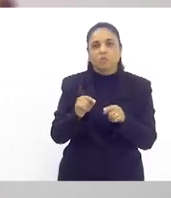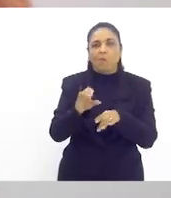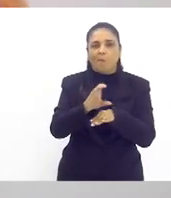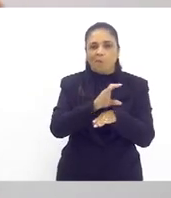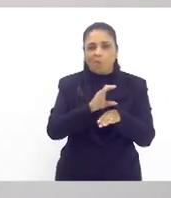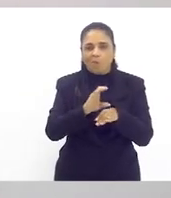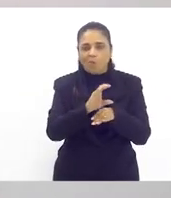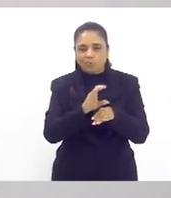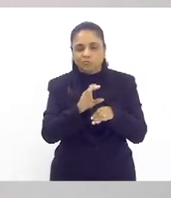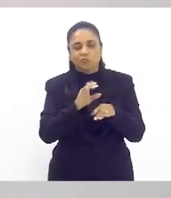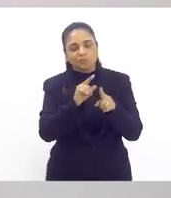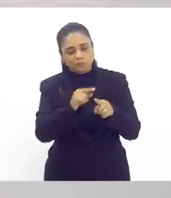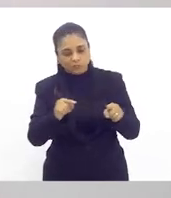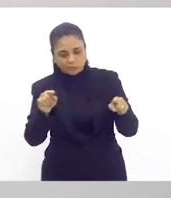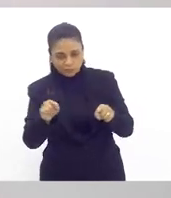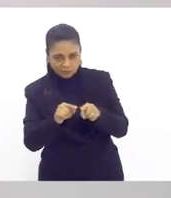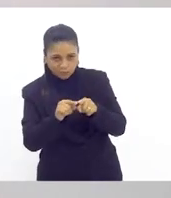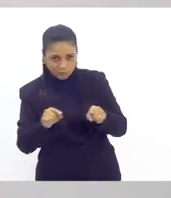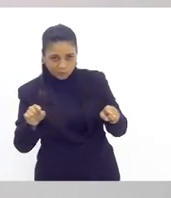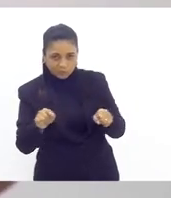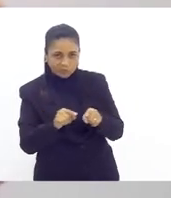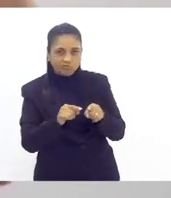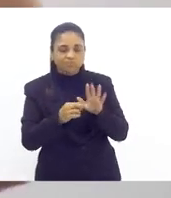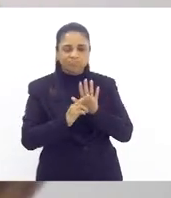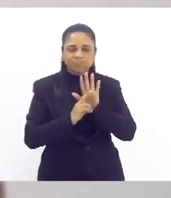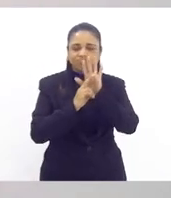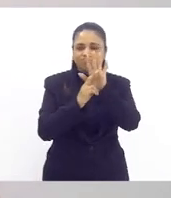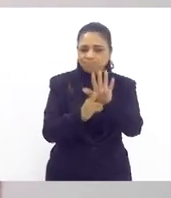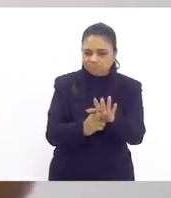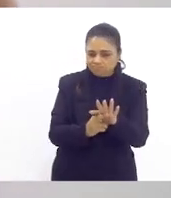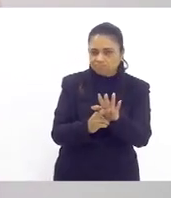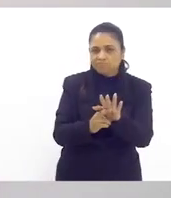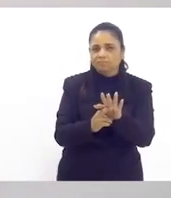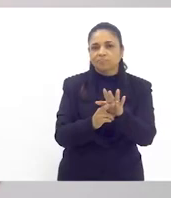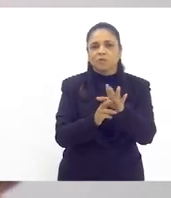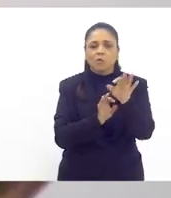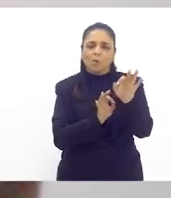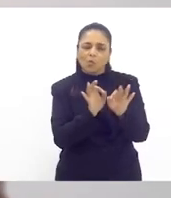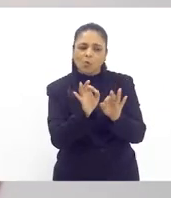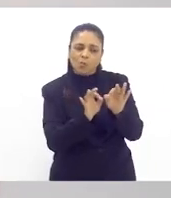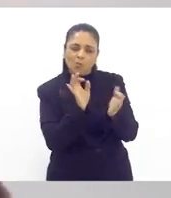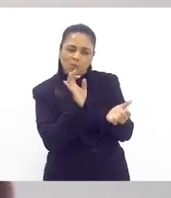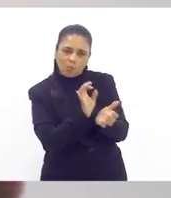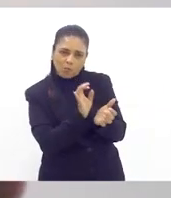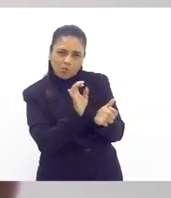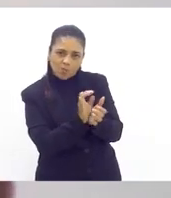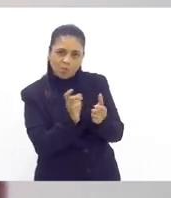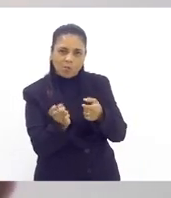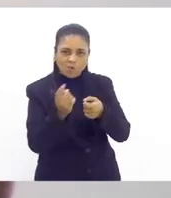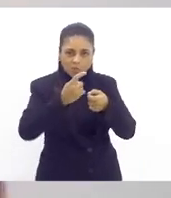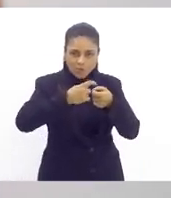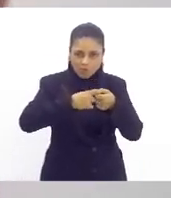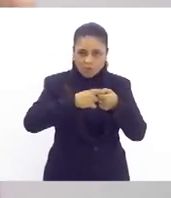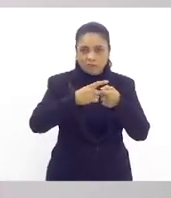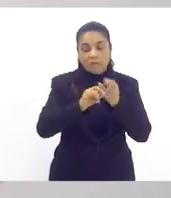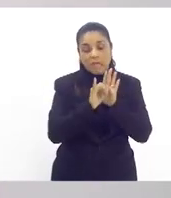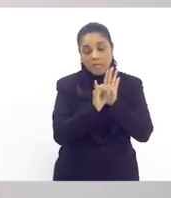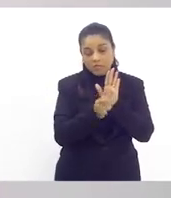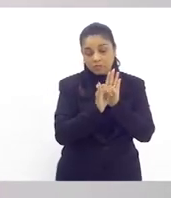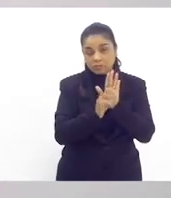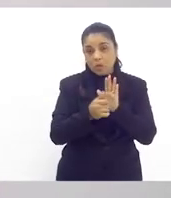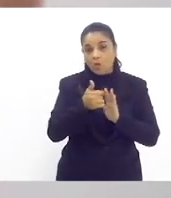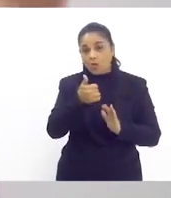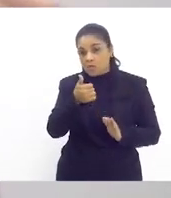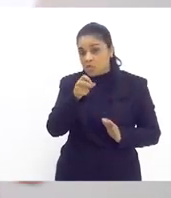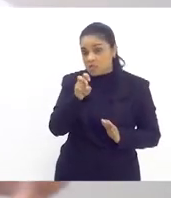ordem dos músicos nos pedimos nos apresentando aqui a sua formalização o seu grupo de Associados fizemos o edital para atender 15